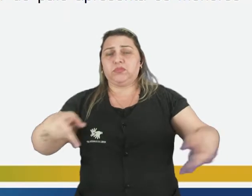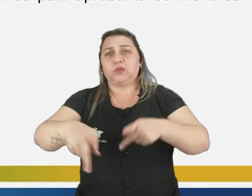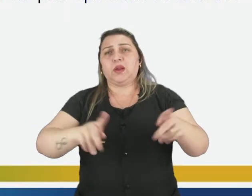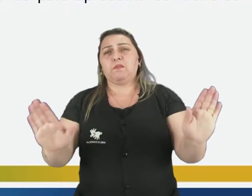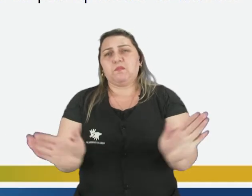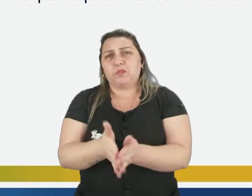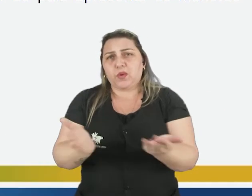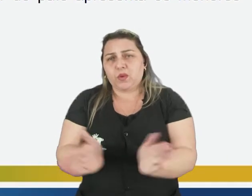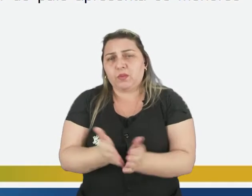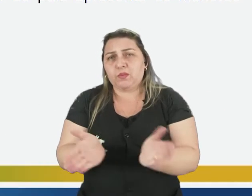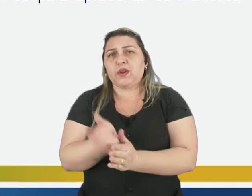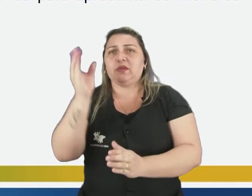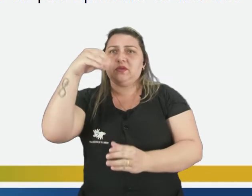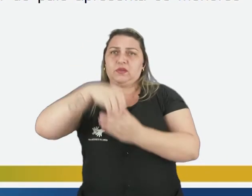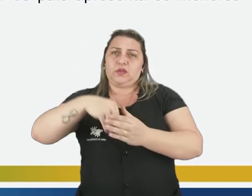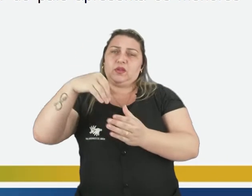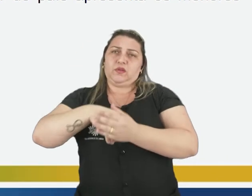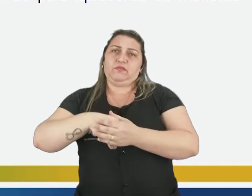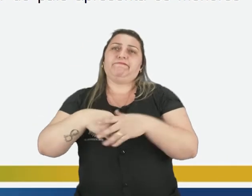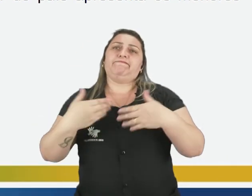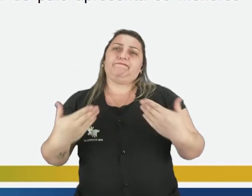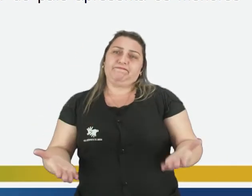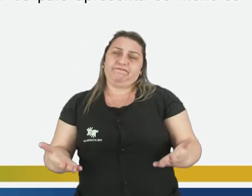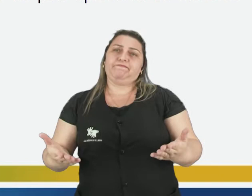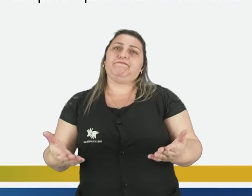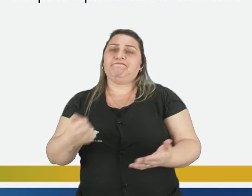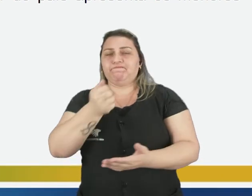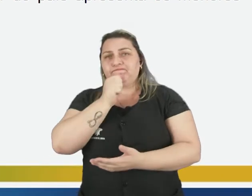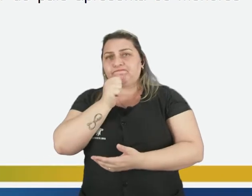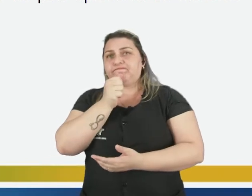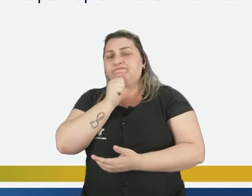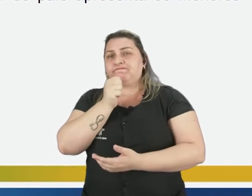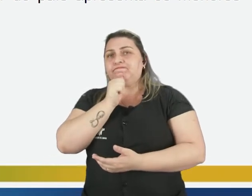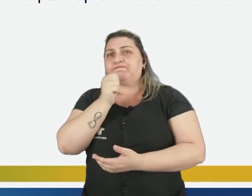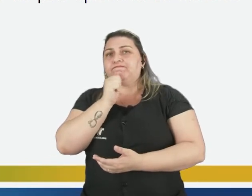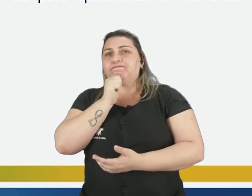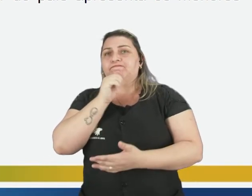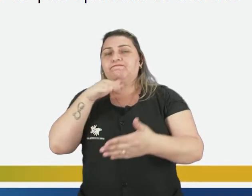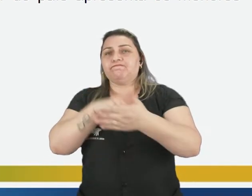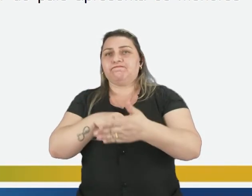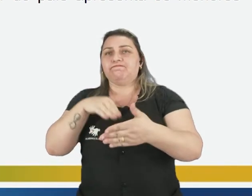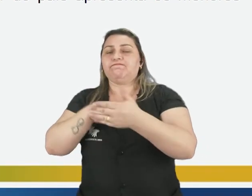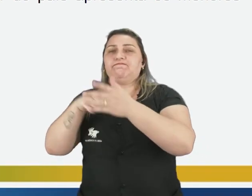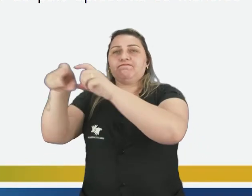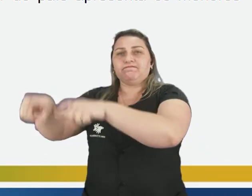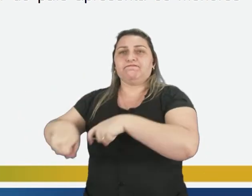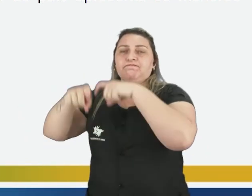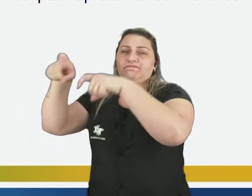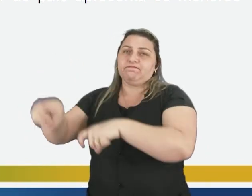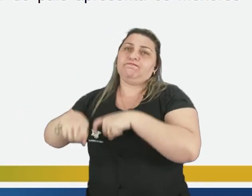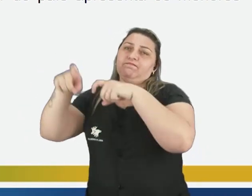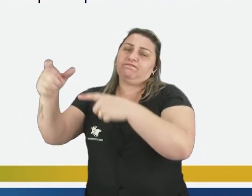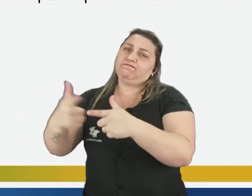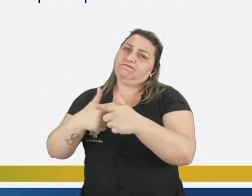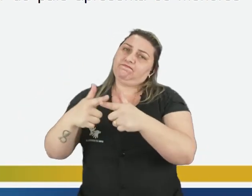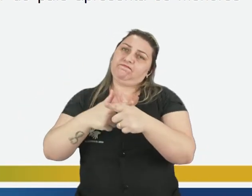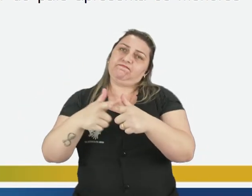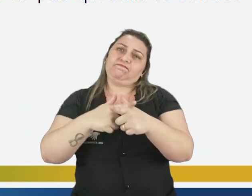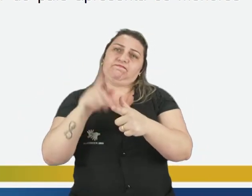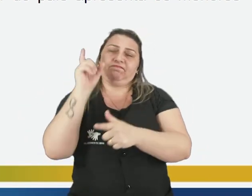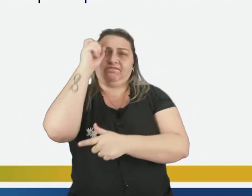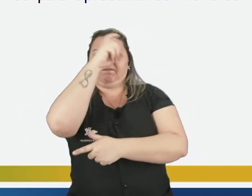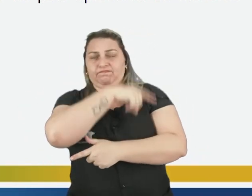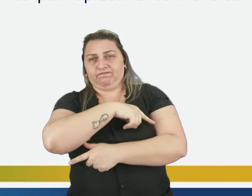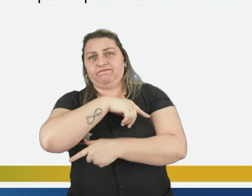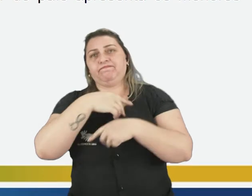estão no interior do país e muitos deles ainda enfrentando o meio rural, as condições precárias,